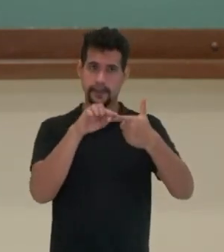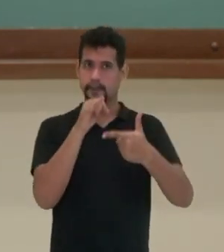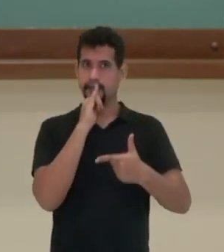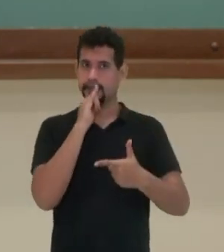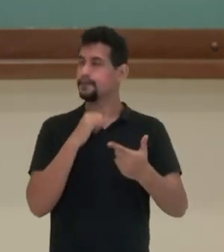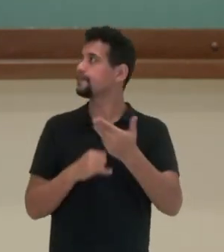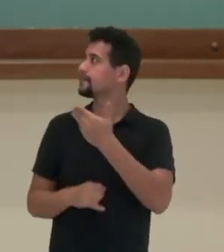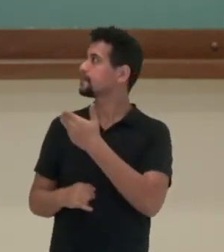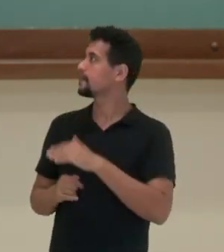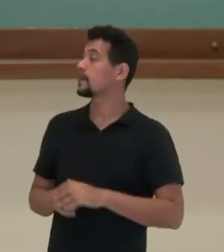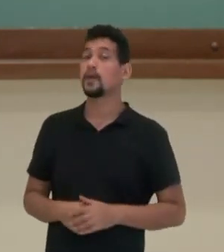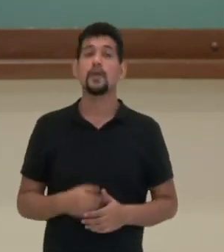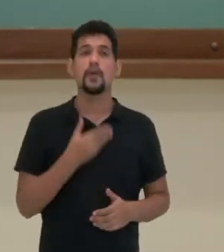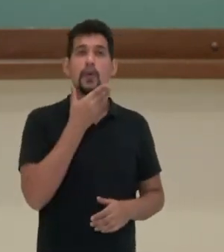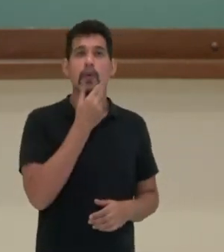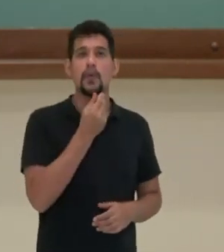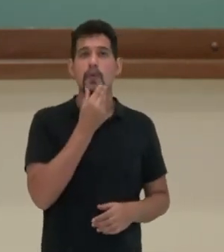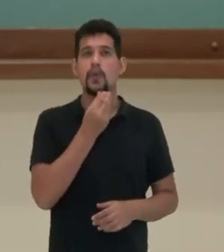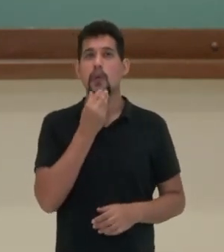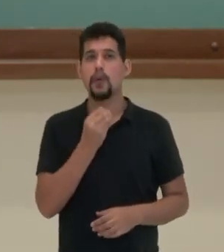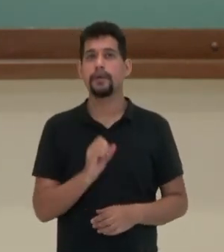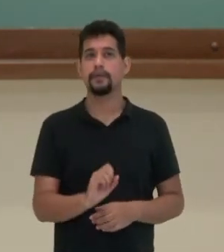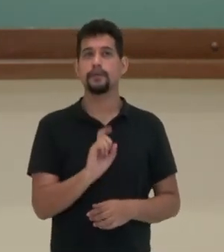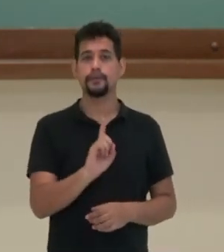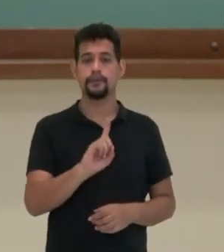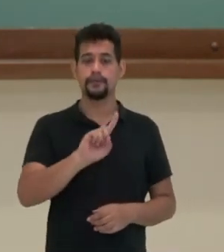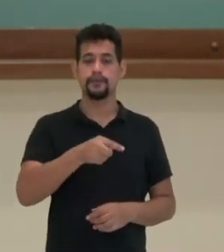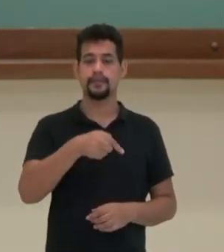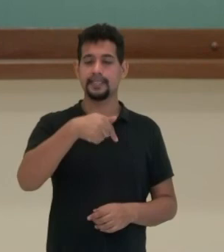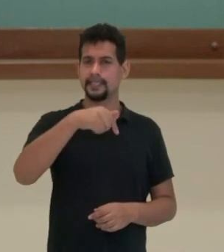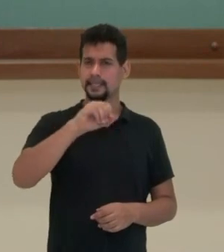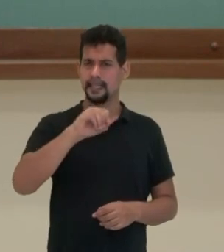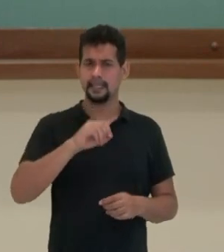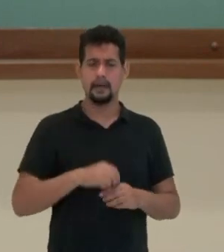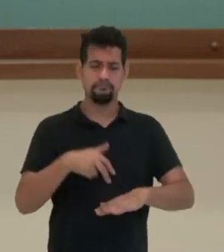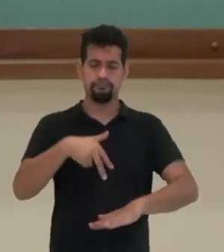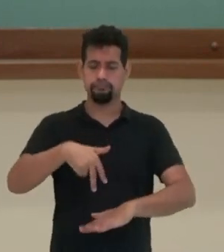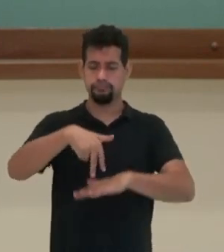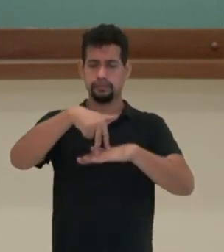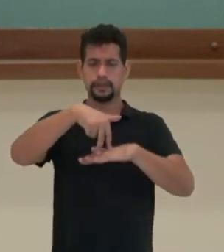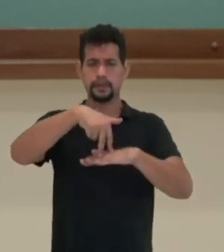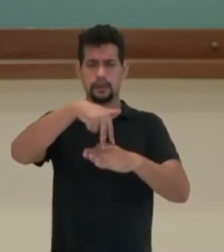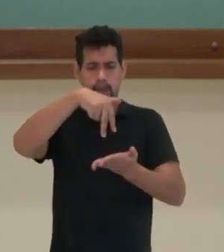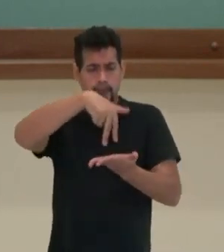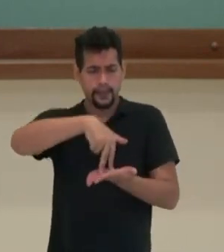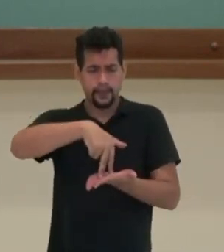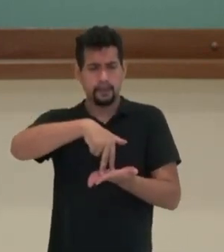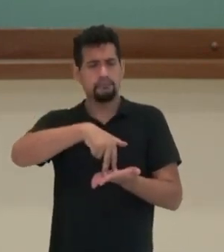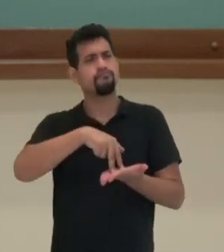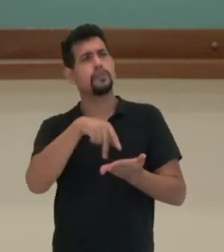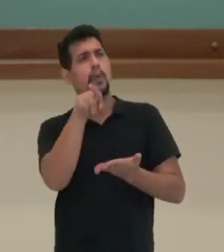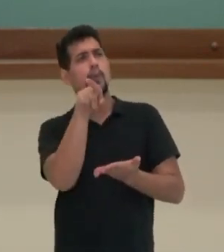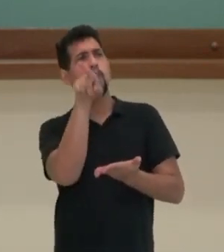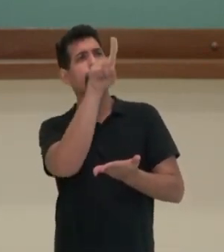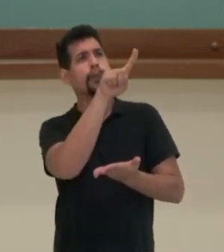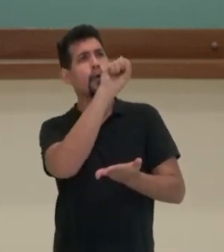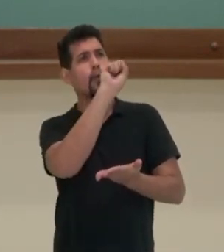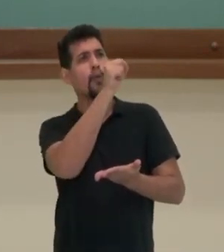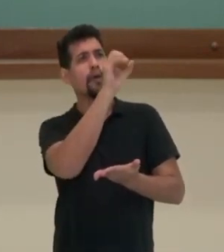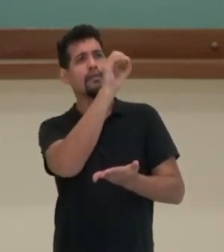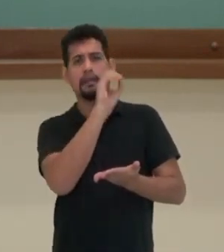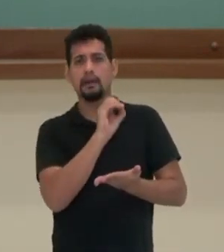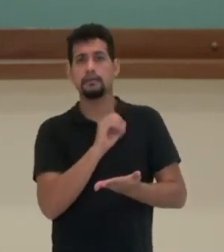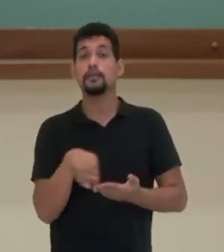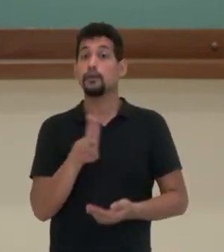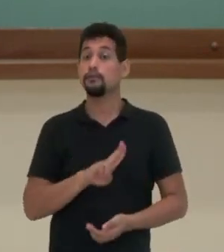exemplo. Um rapaz cuja altura é 1,70. Ele se pesou e estava pesando 80. Então, ele fez o